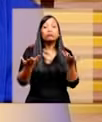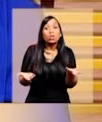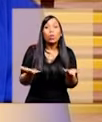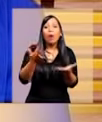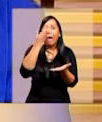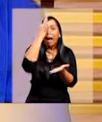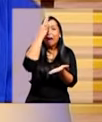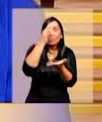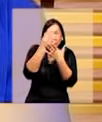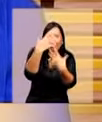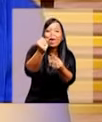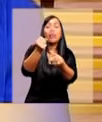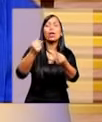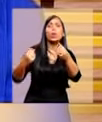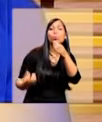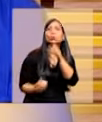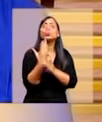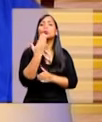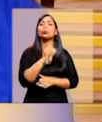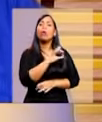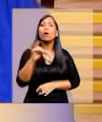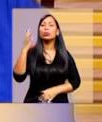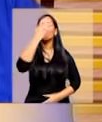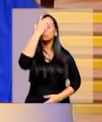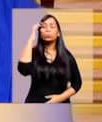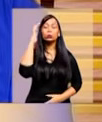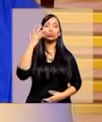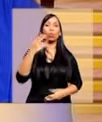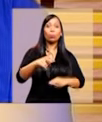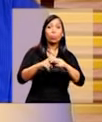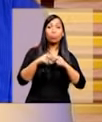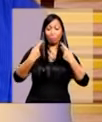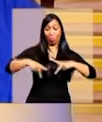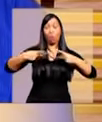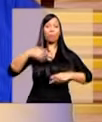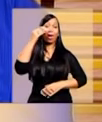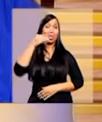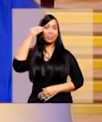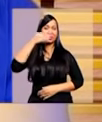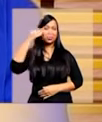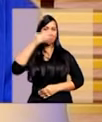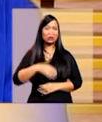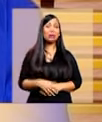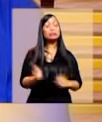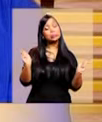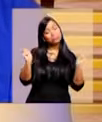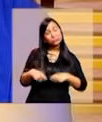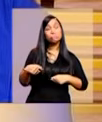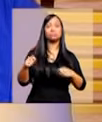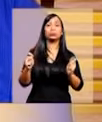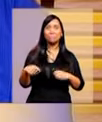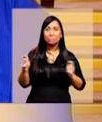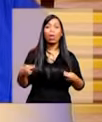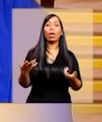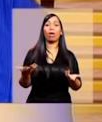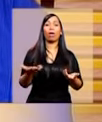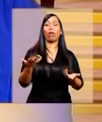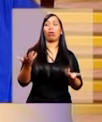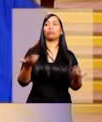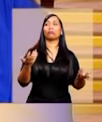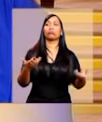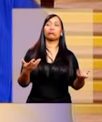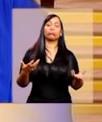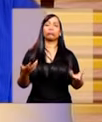a fé ela surge na medida em que cada praticante, a partir da sua própria experiência, consegue colocar